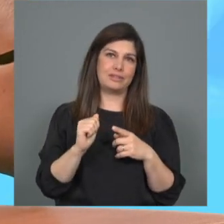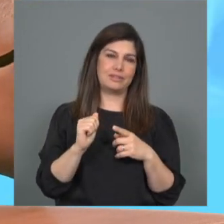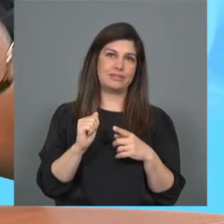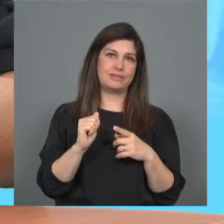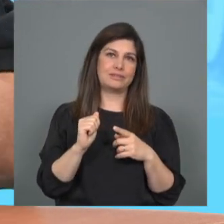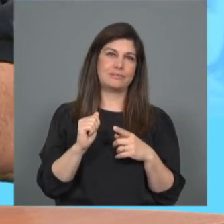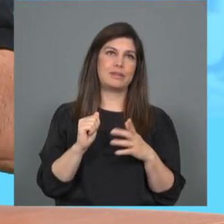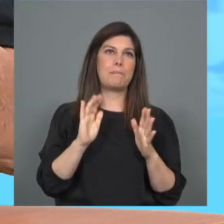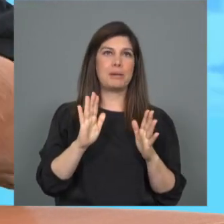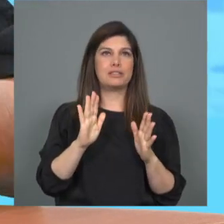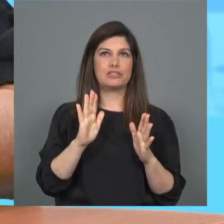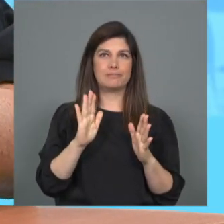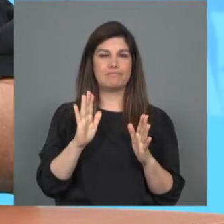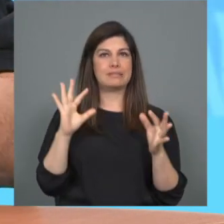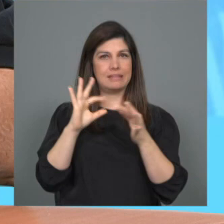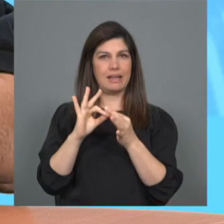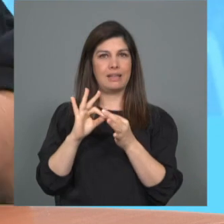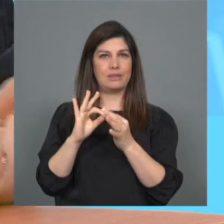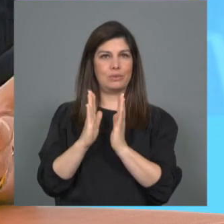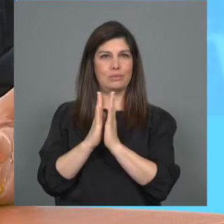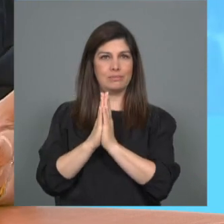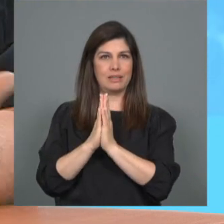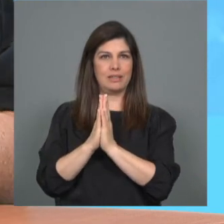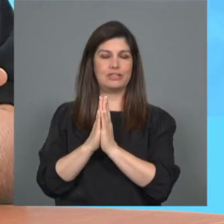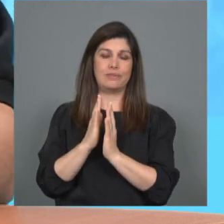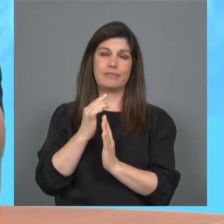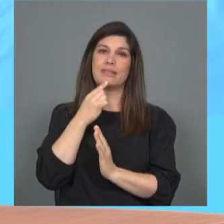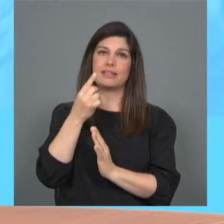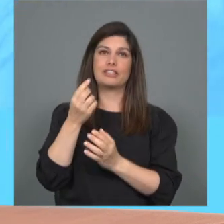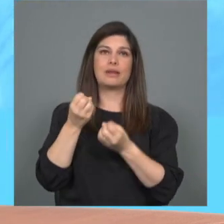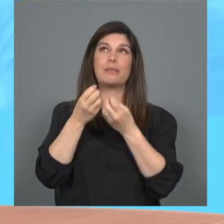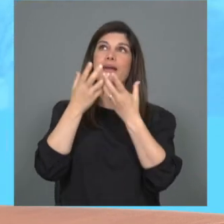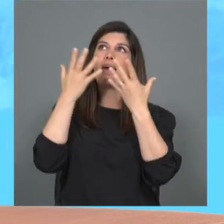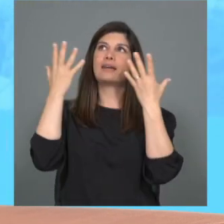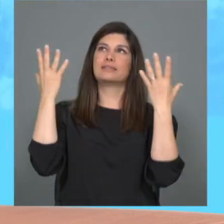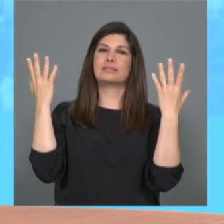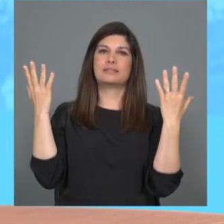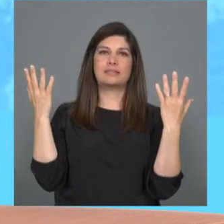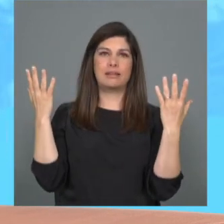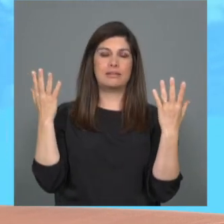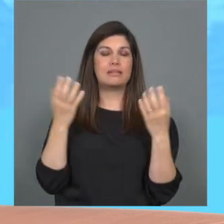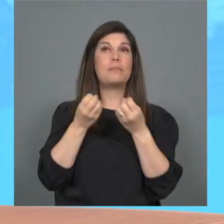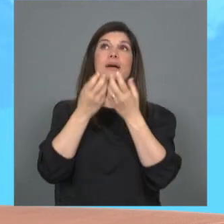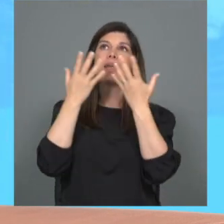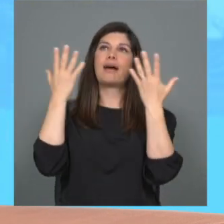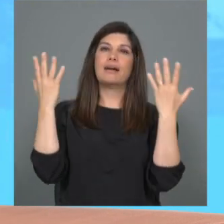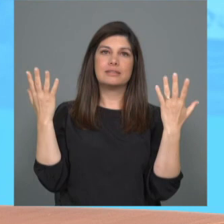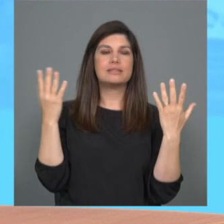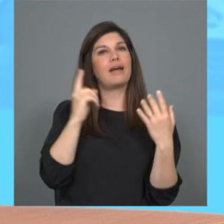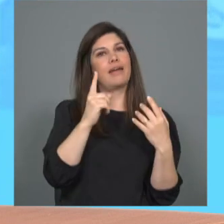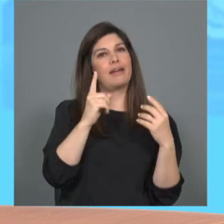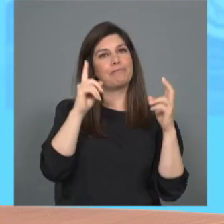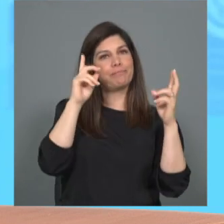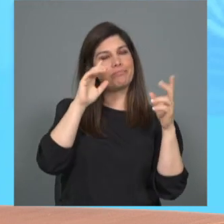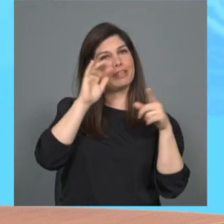graça. É uma graça, mas é uma sorte tremenda ter fé. Porque a fé não nos dá nada materialmente falando, mas muda